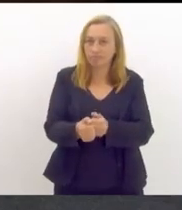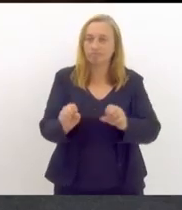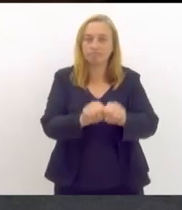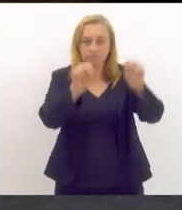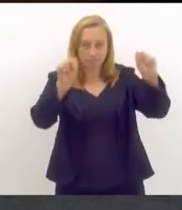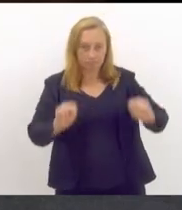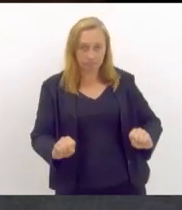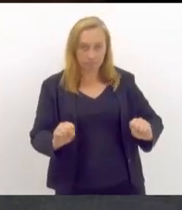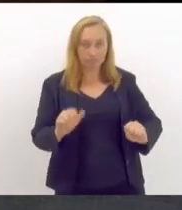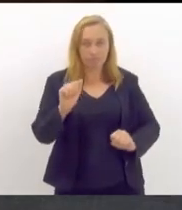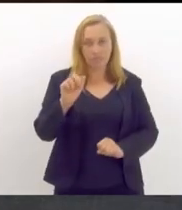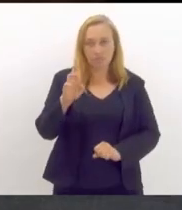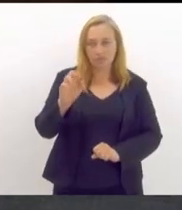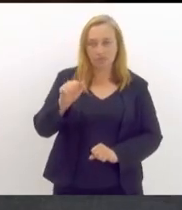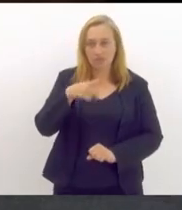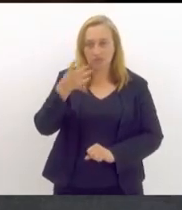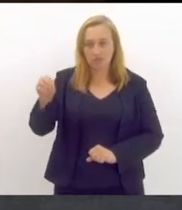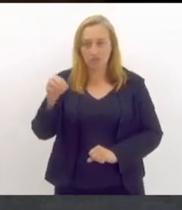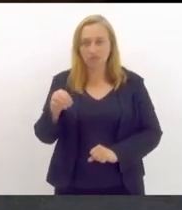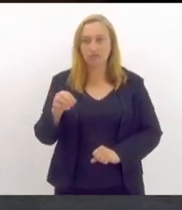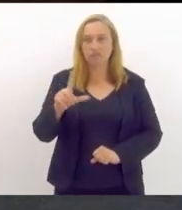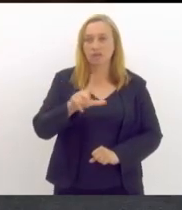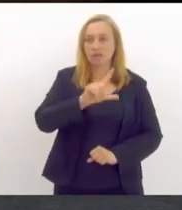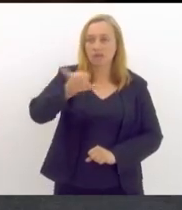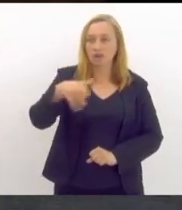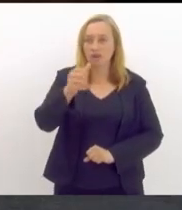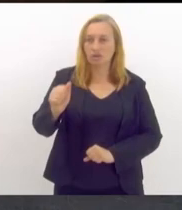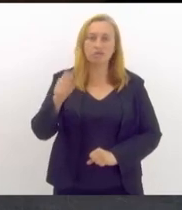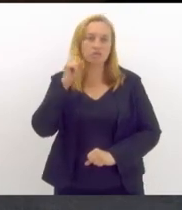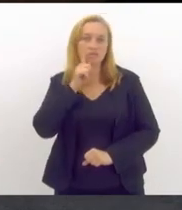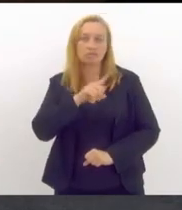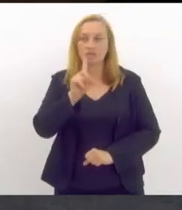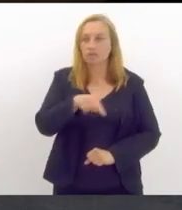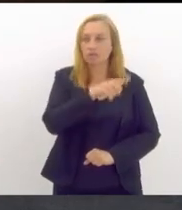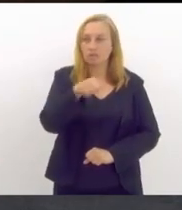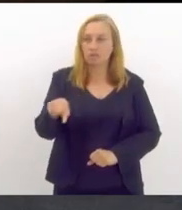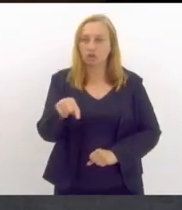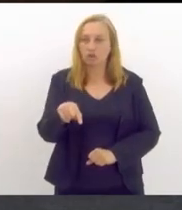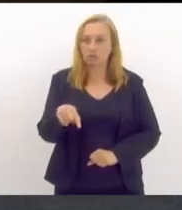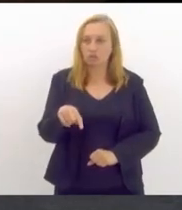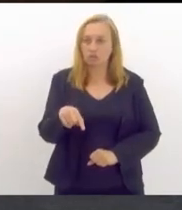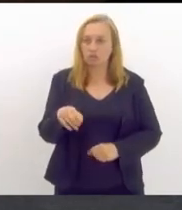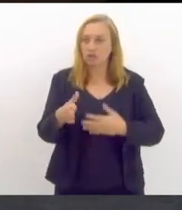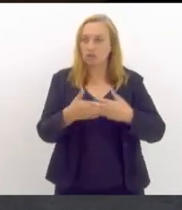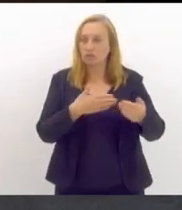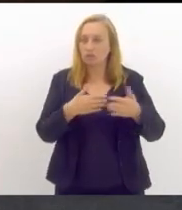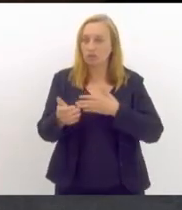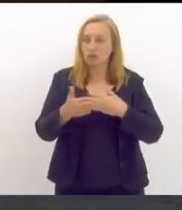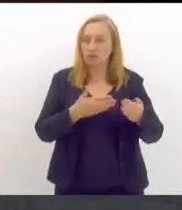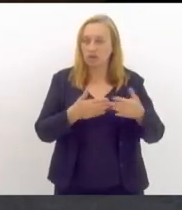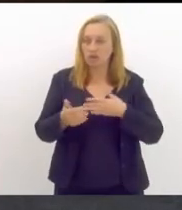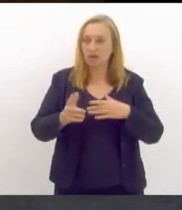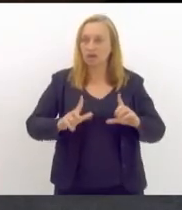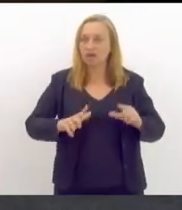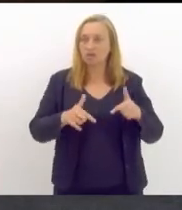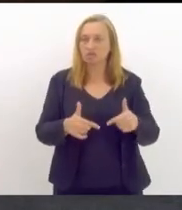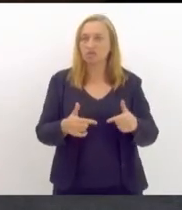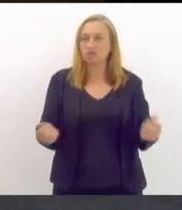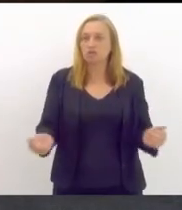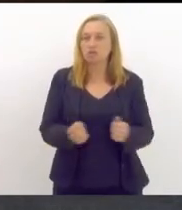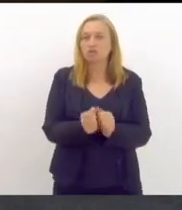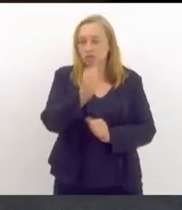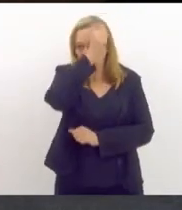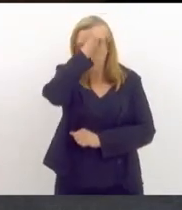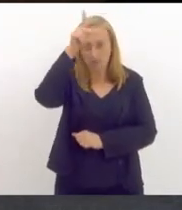audição das Lojas Americanas para que ela fiquem proibidas de participar de qualquer ação é junto